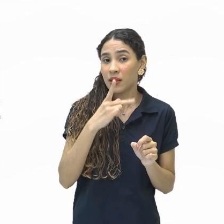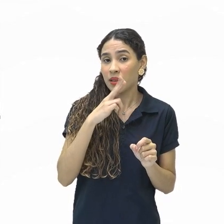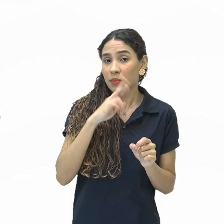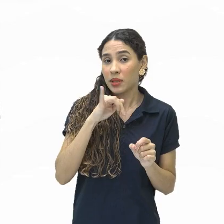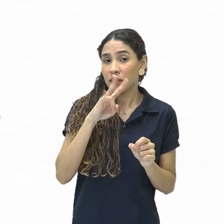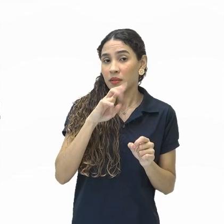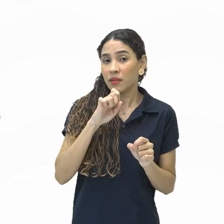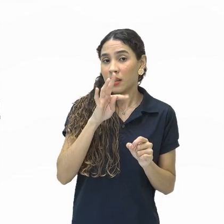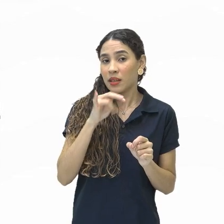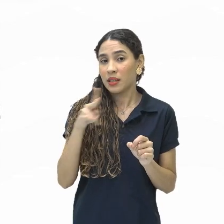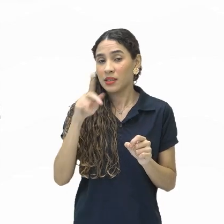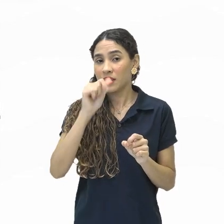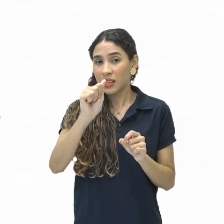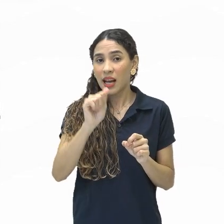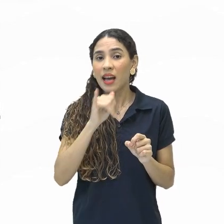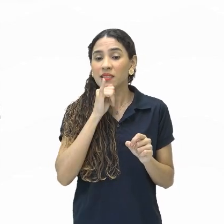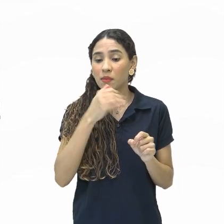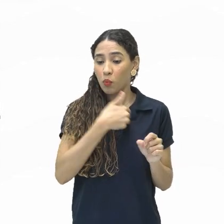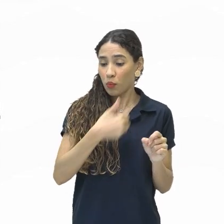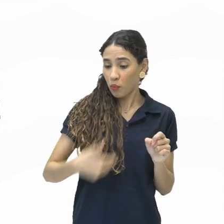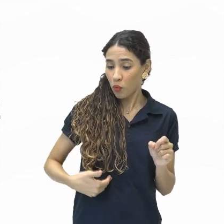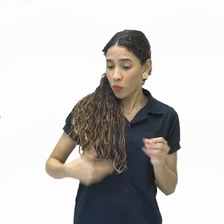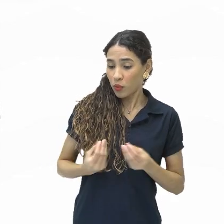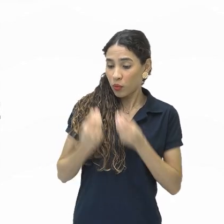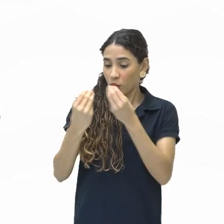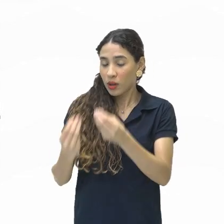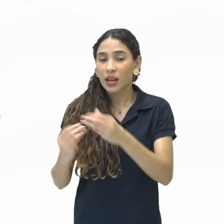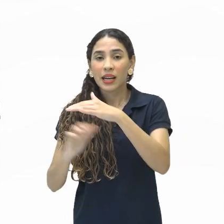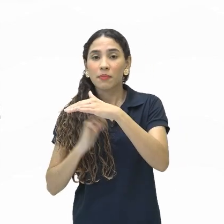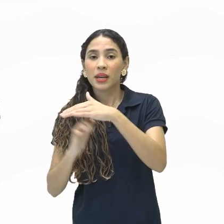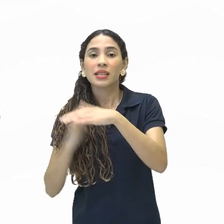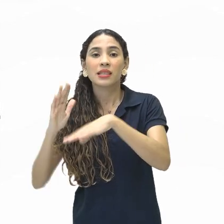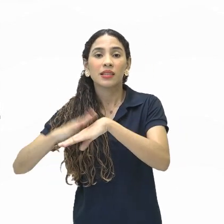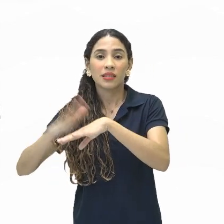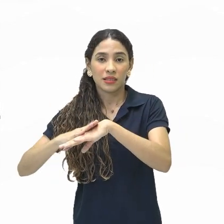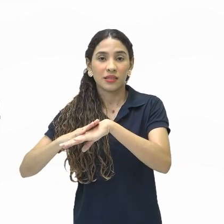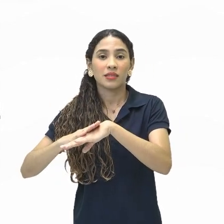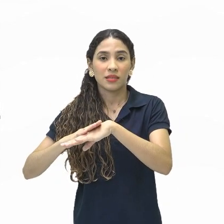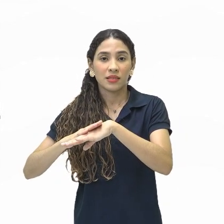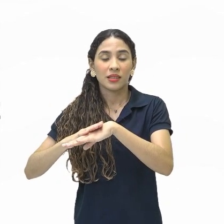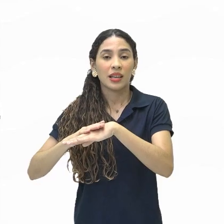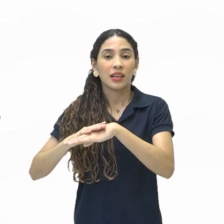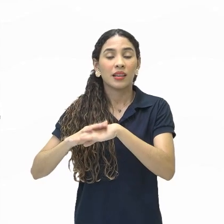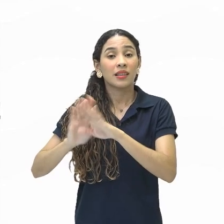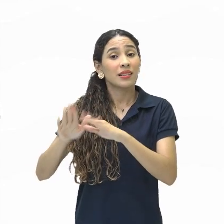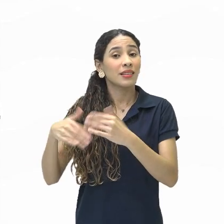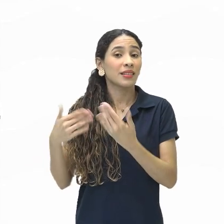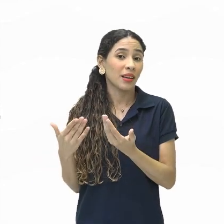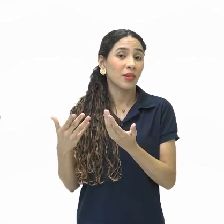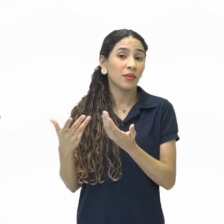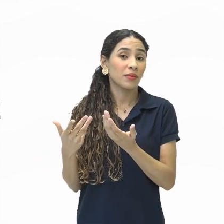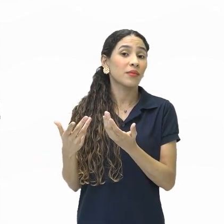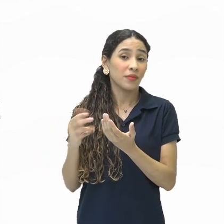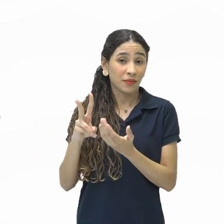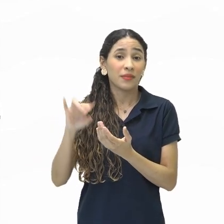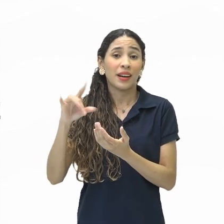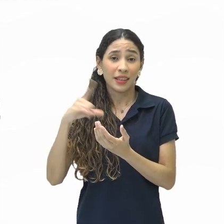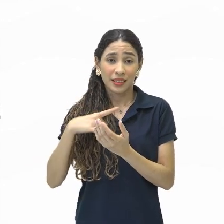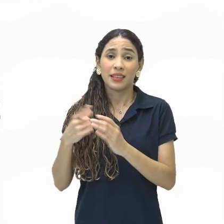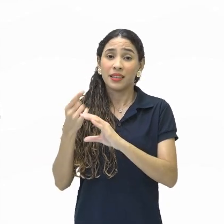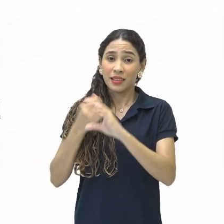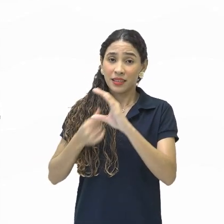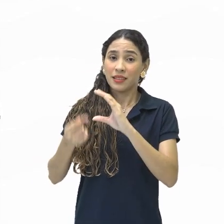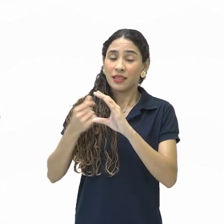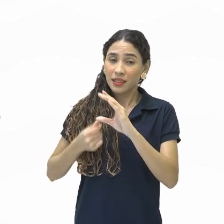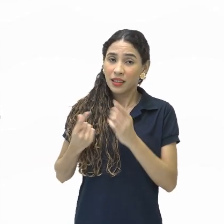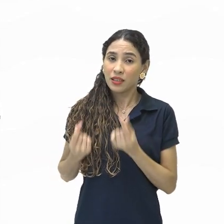é colocar aquilo que é público na mão de empresas, de empresários. Então, é que eles vão lucrar em torno, em cima